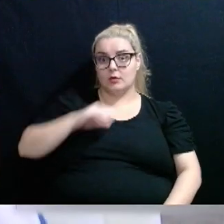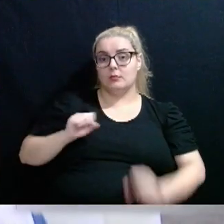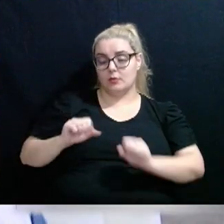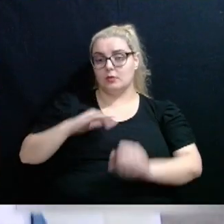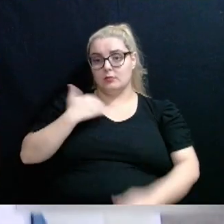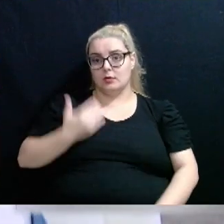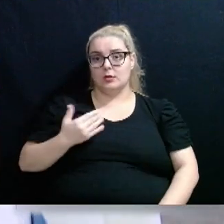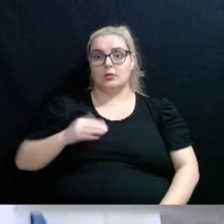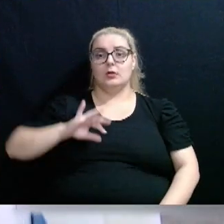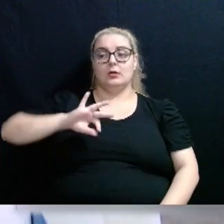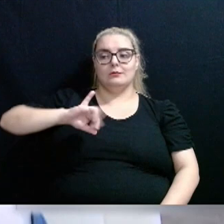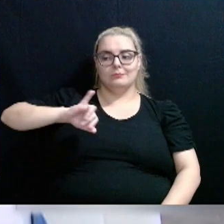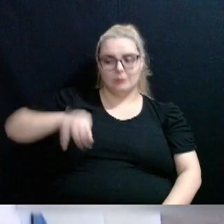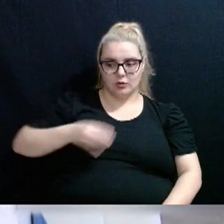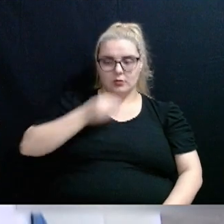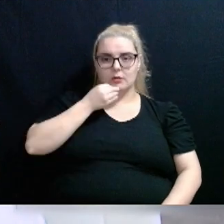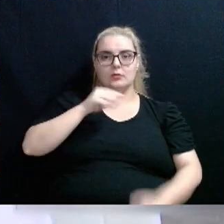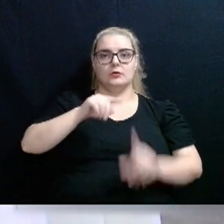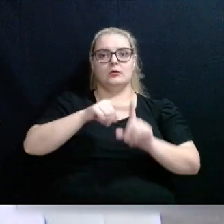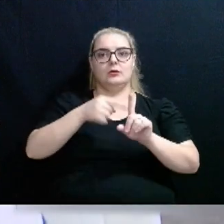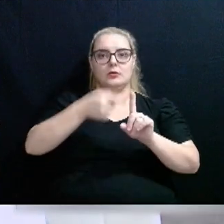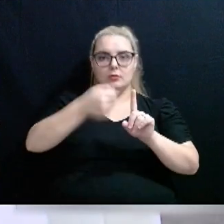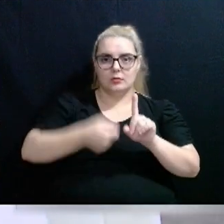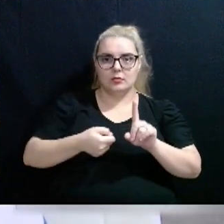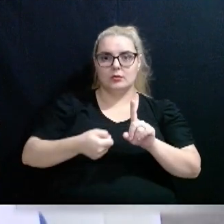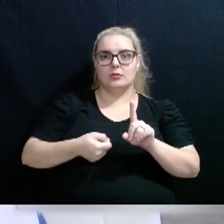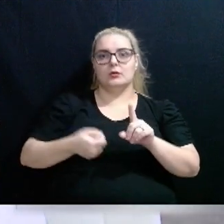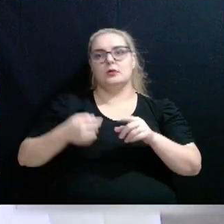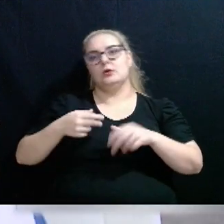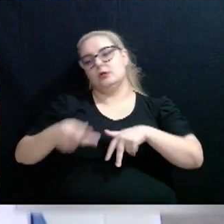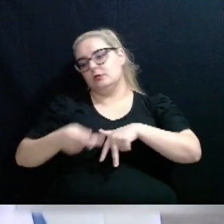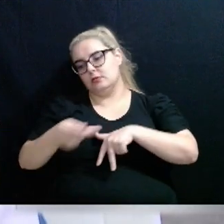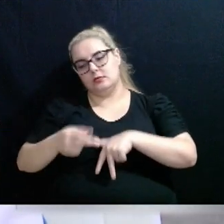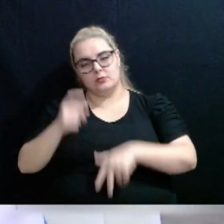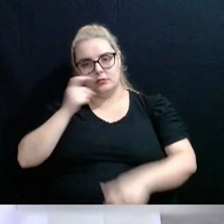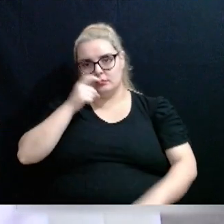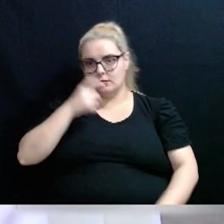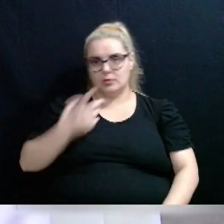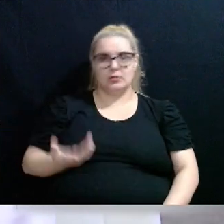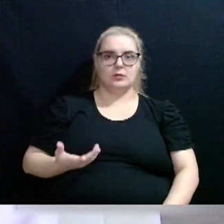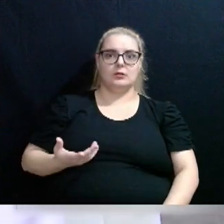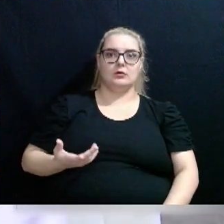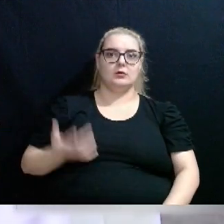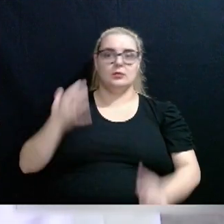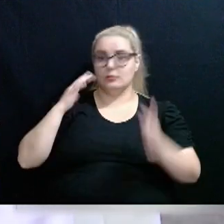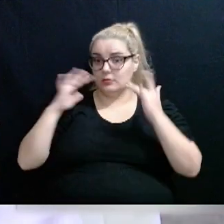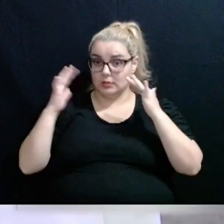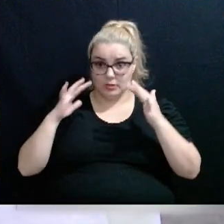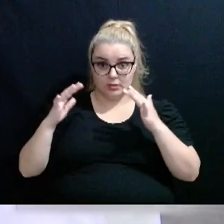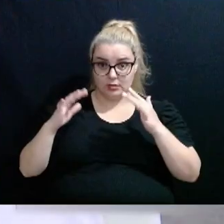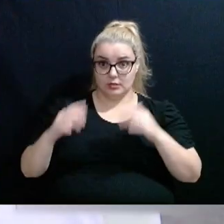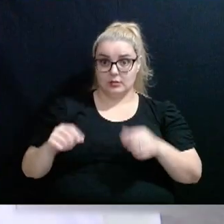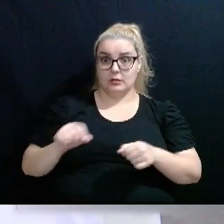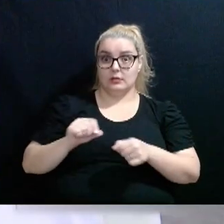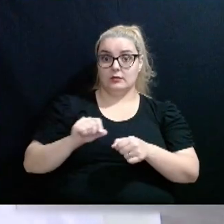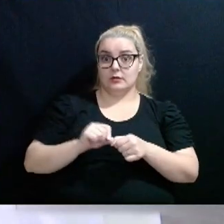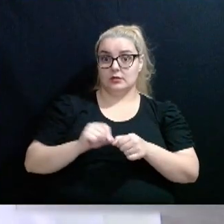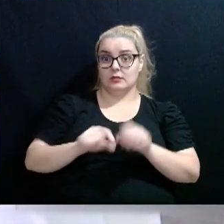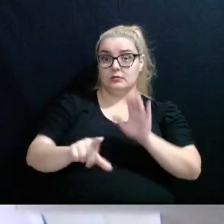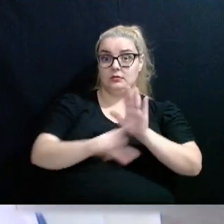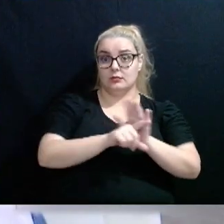que surgem narrativas mentirosas, surgem narrativas fantasiosas tentando legalizar o aborto em nosso país por